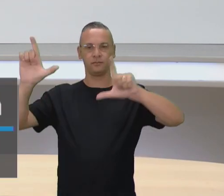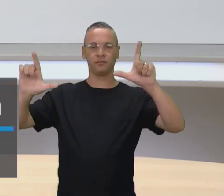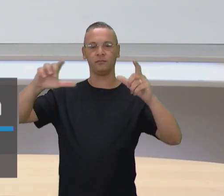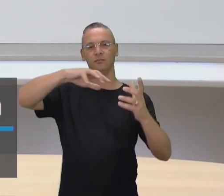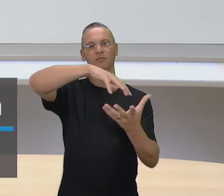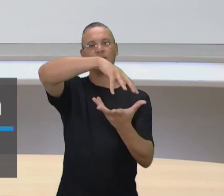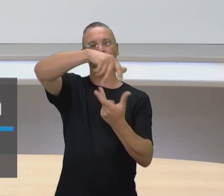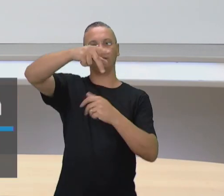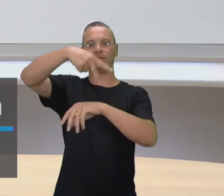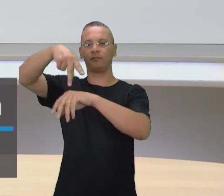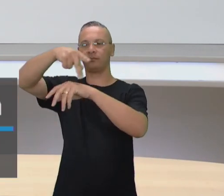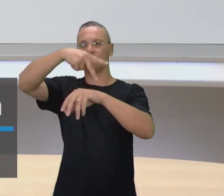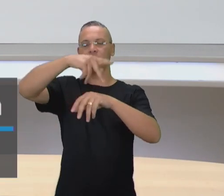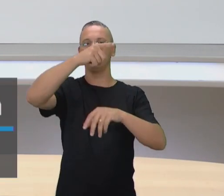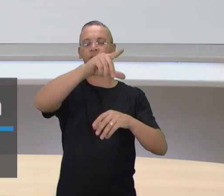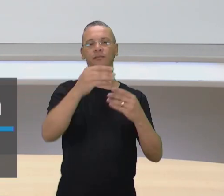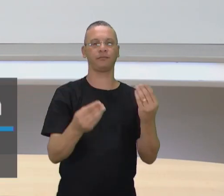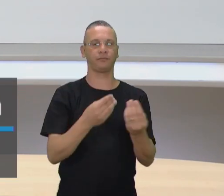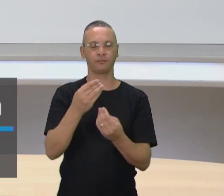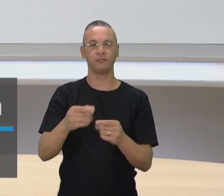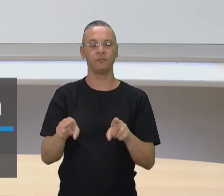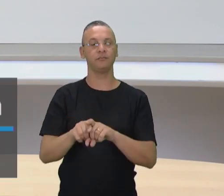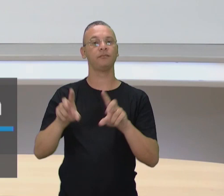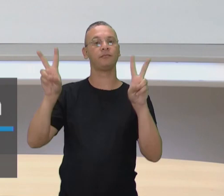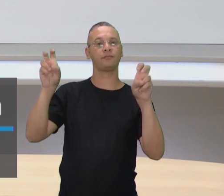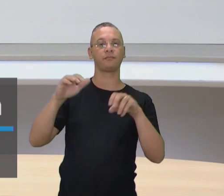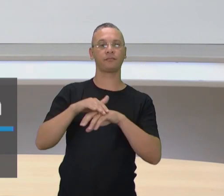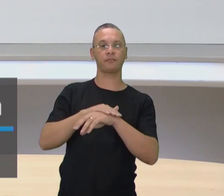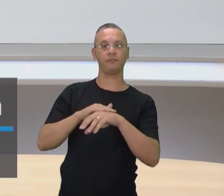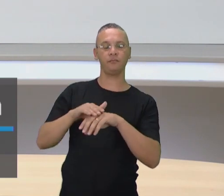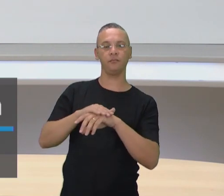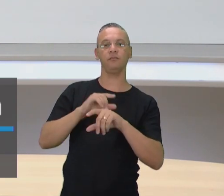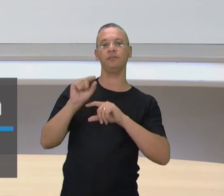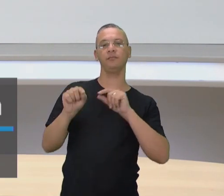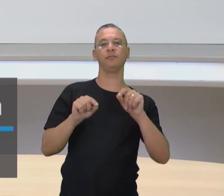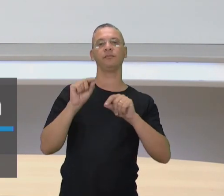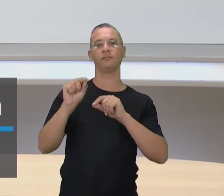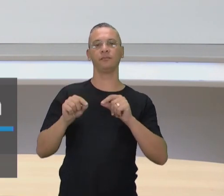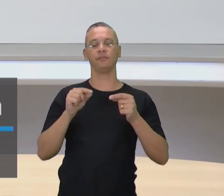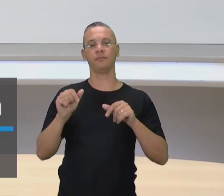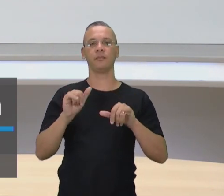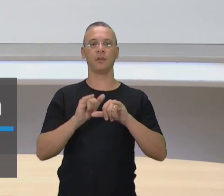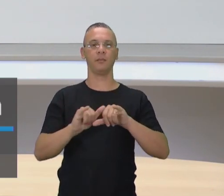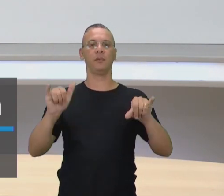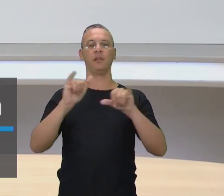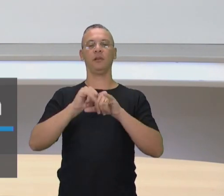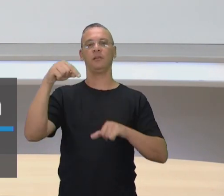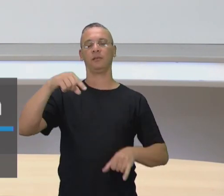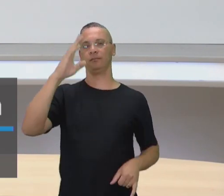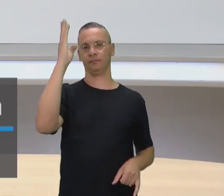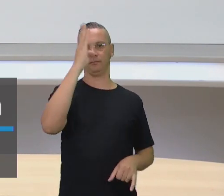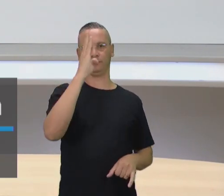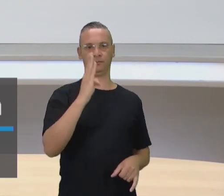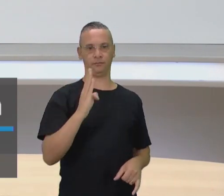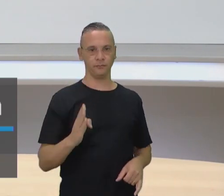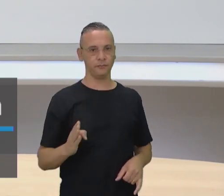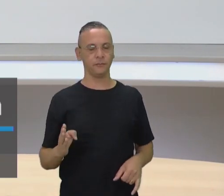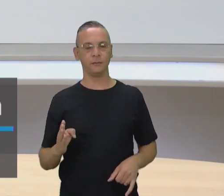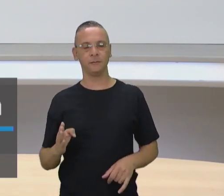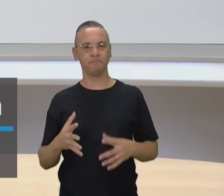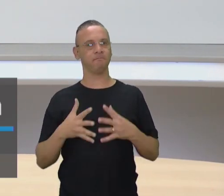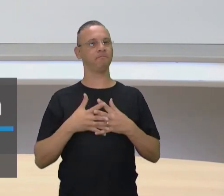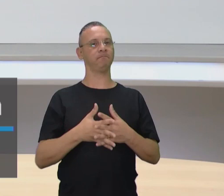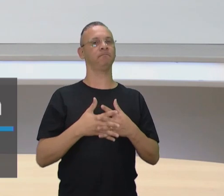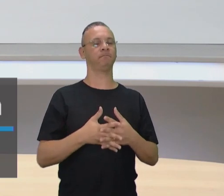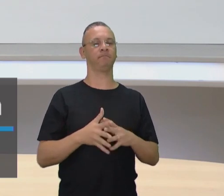campo internacional. E a gente aqui vai tratar um pouquinho da mídia nacional. Então, só para não confundir,